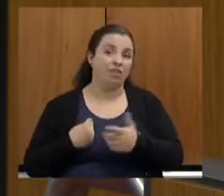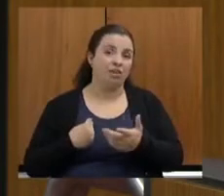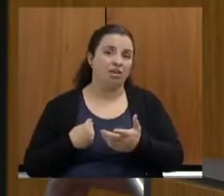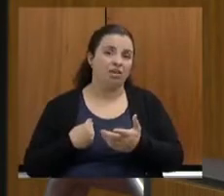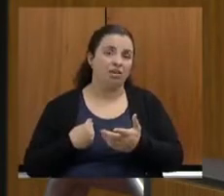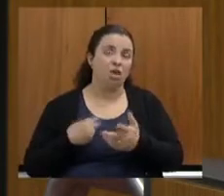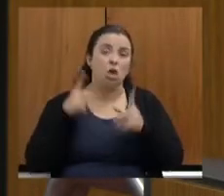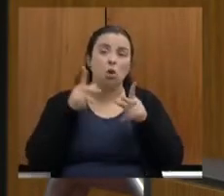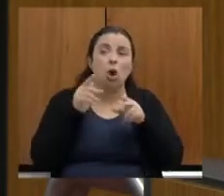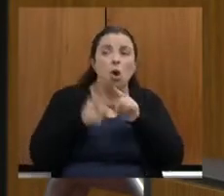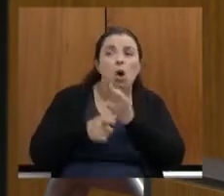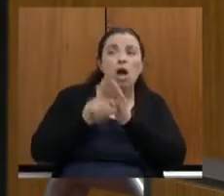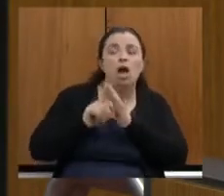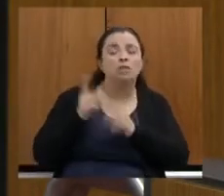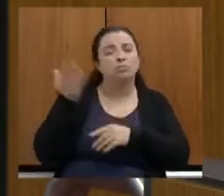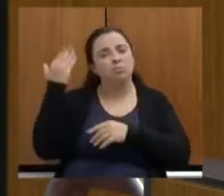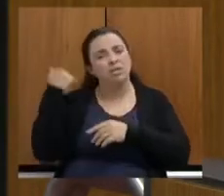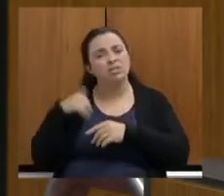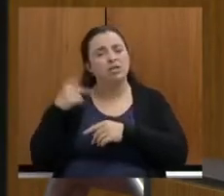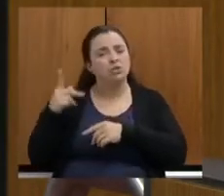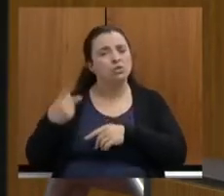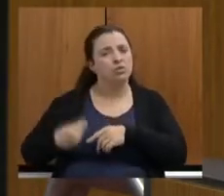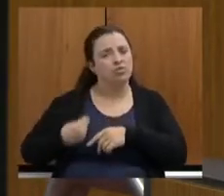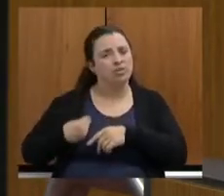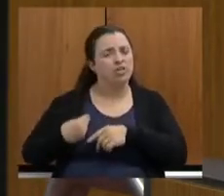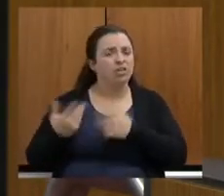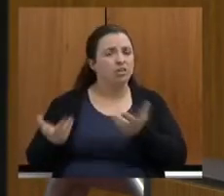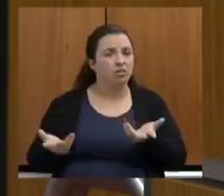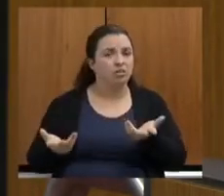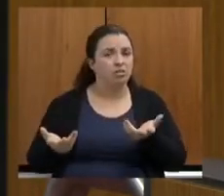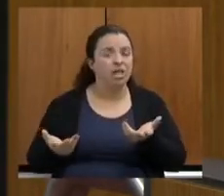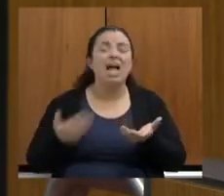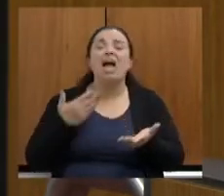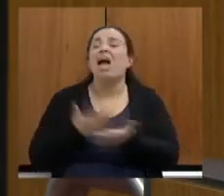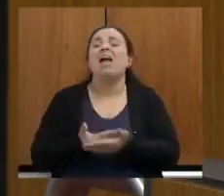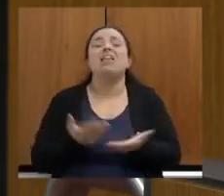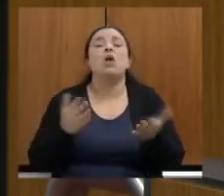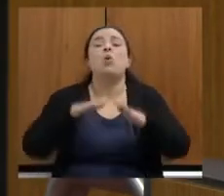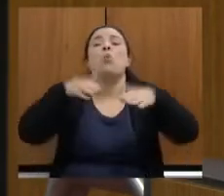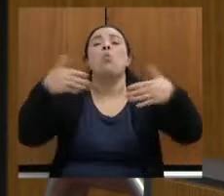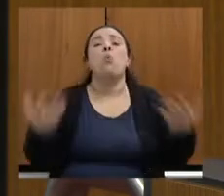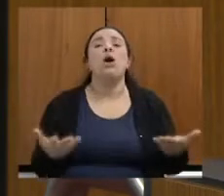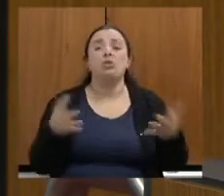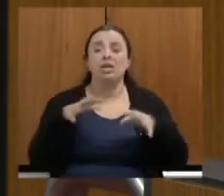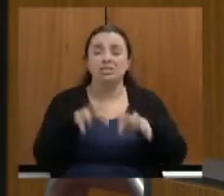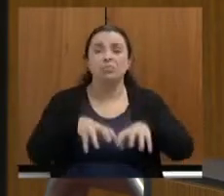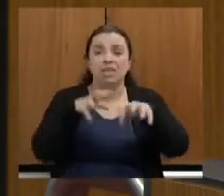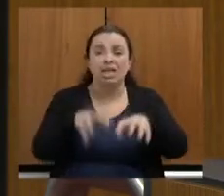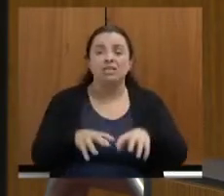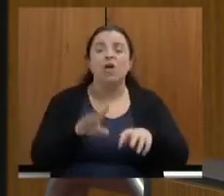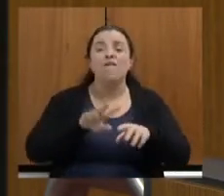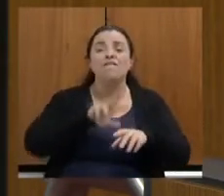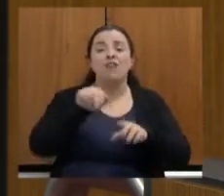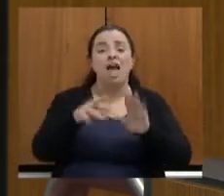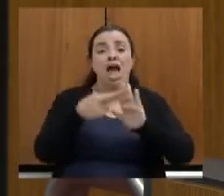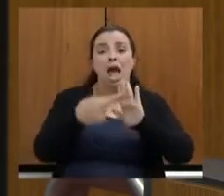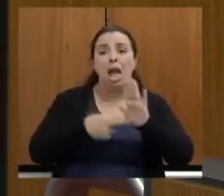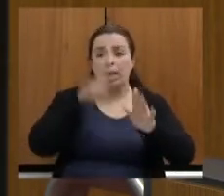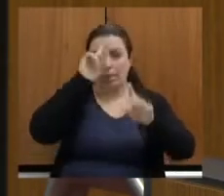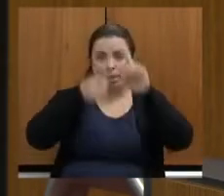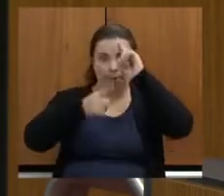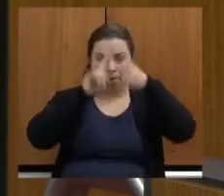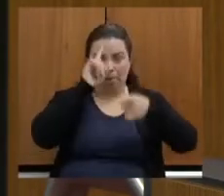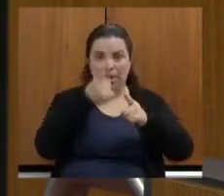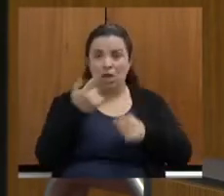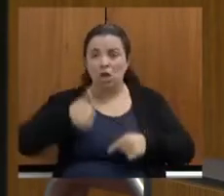fazias até quando essa mineração precatória vai ficar ditando as regras e a gente tem que